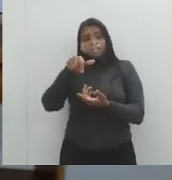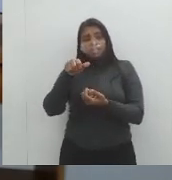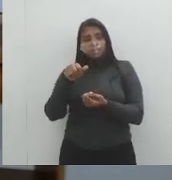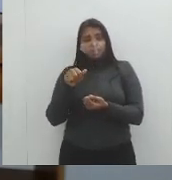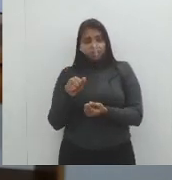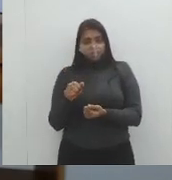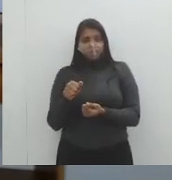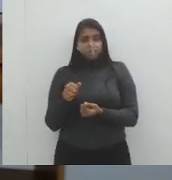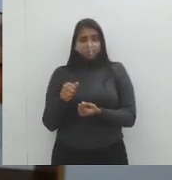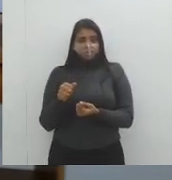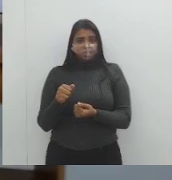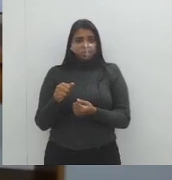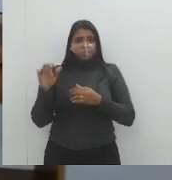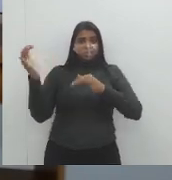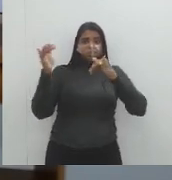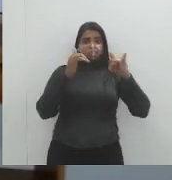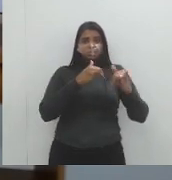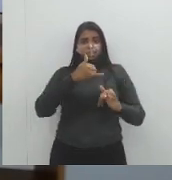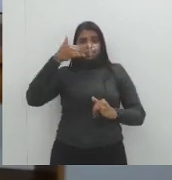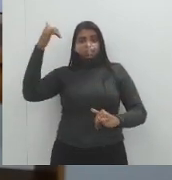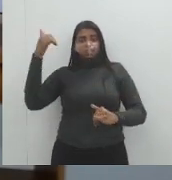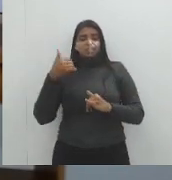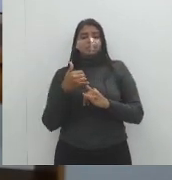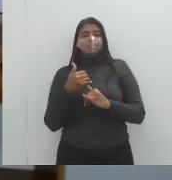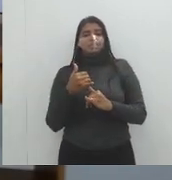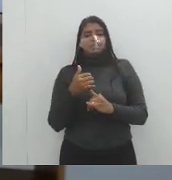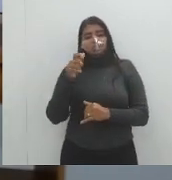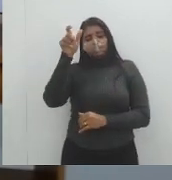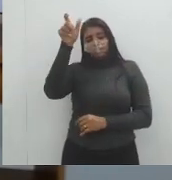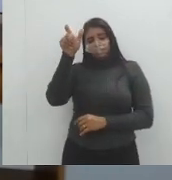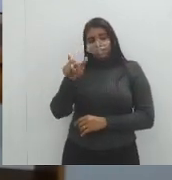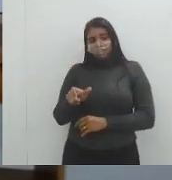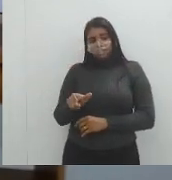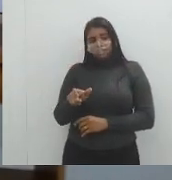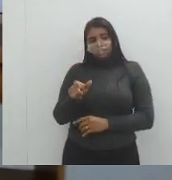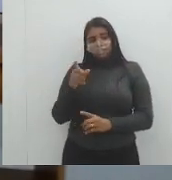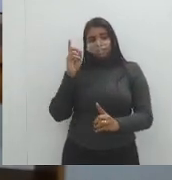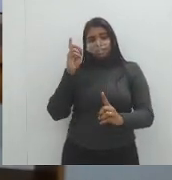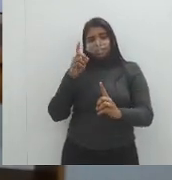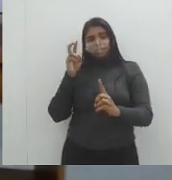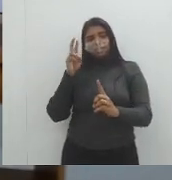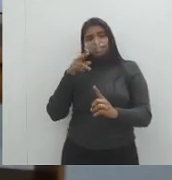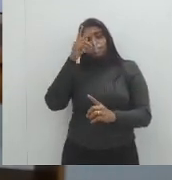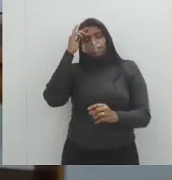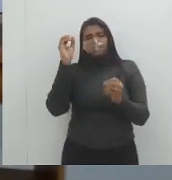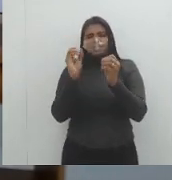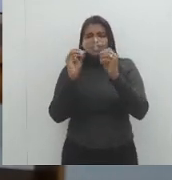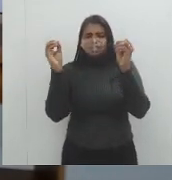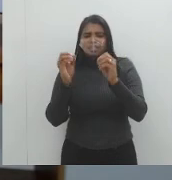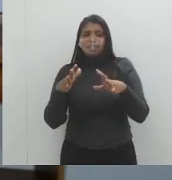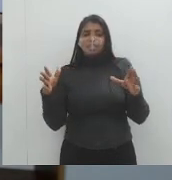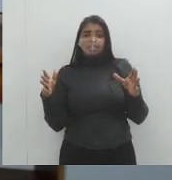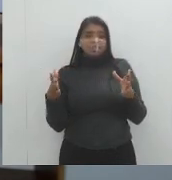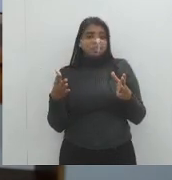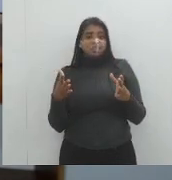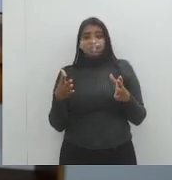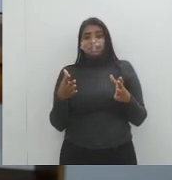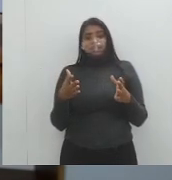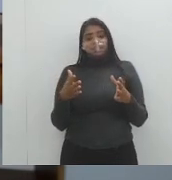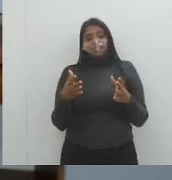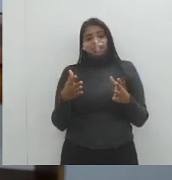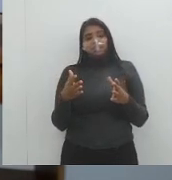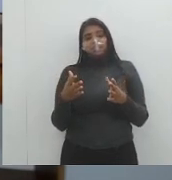propriedade magnética. E o personagem está mostrando isso. Então, minha ideia é que vocês criem jogos, podem criar perfil para